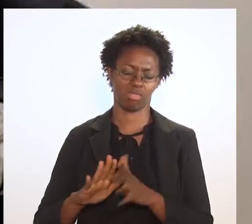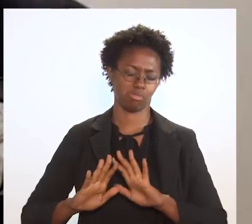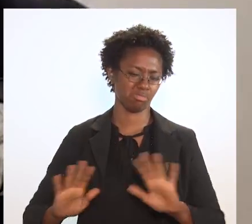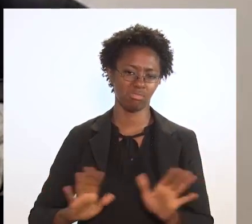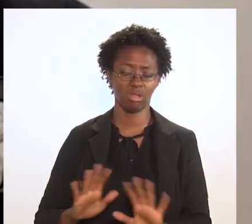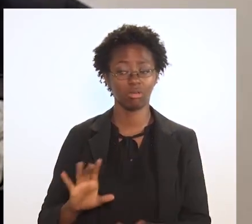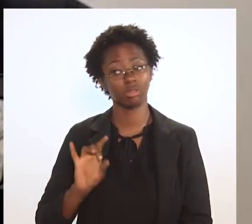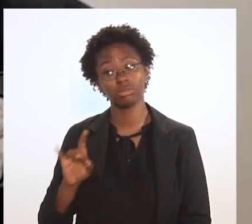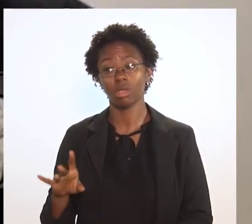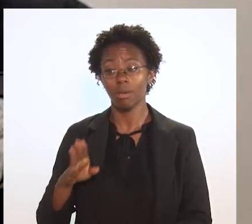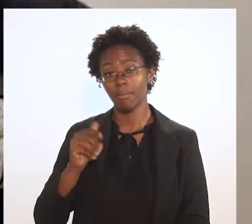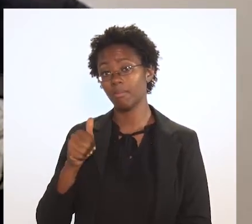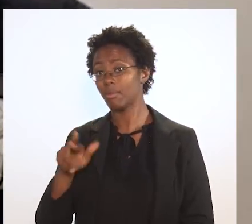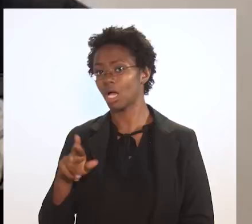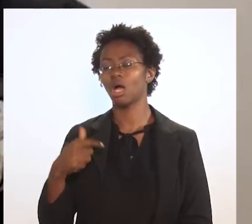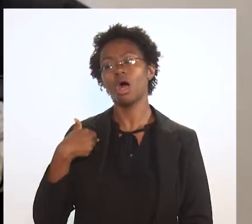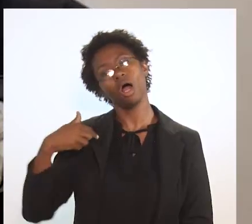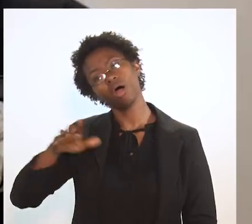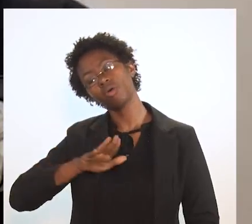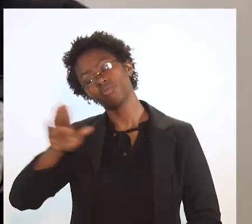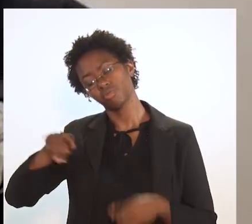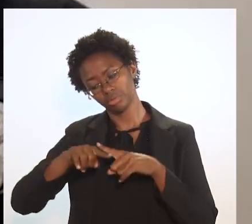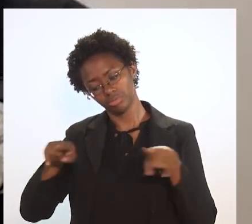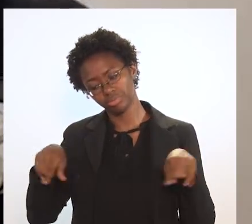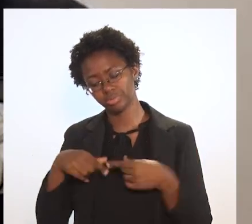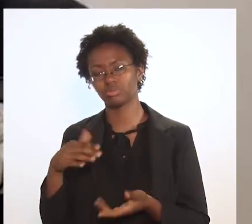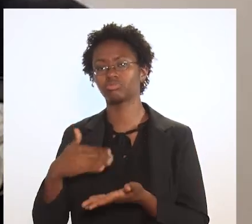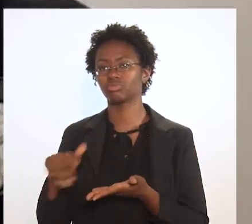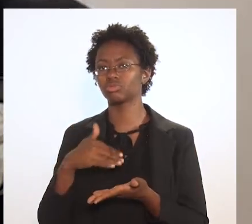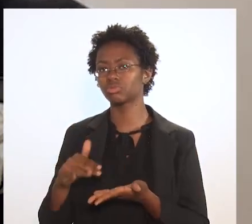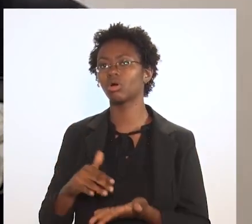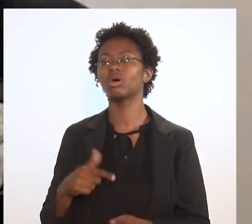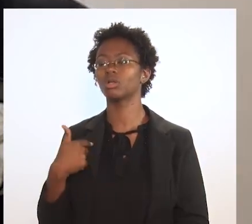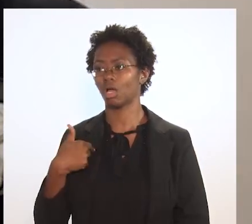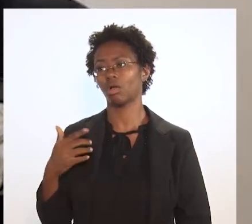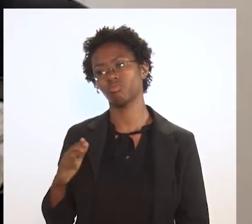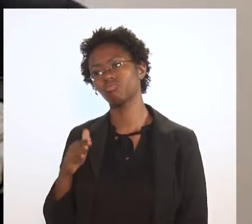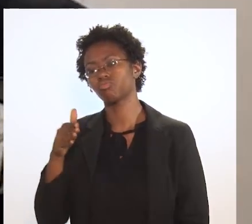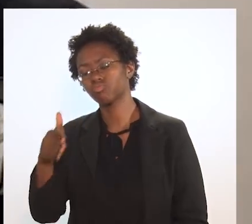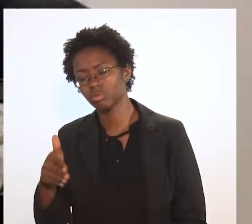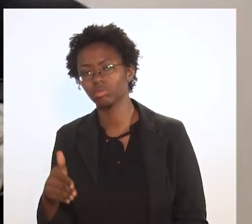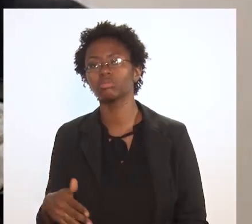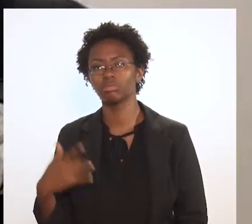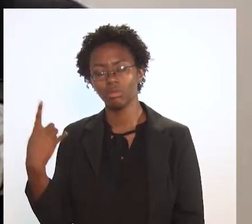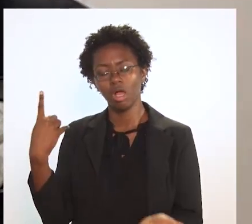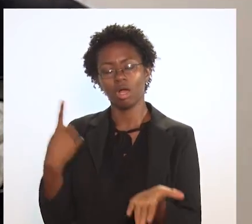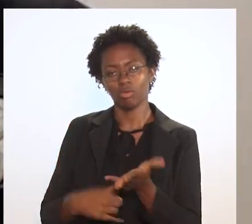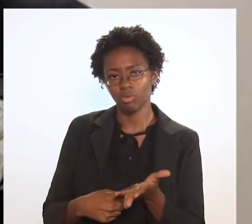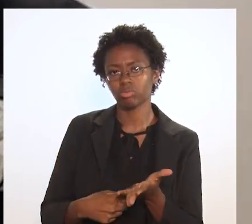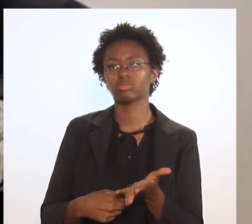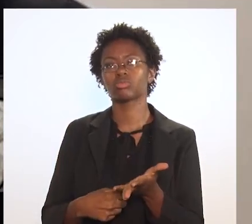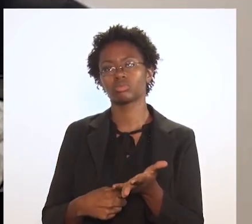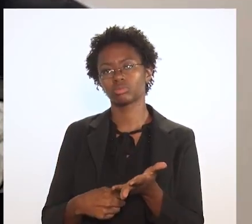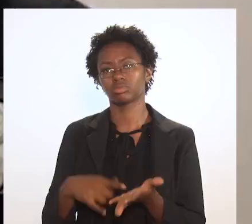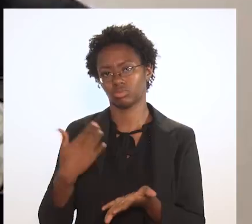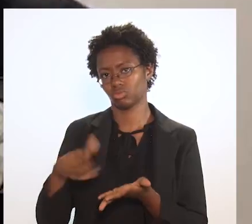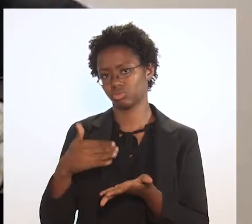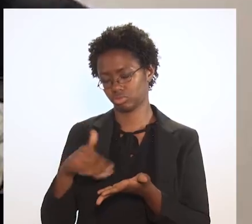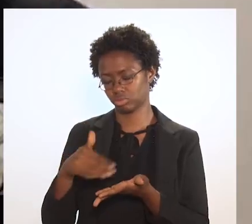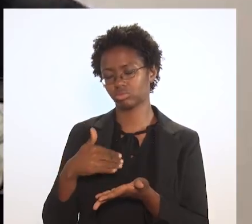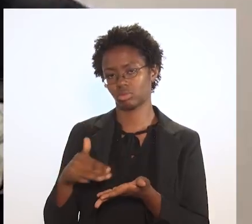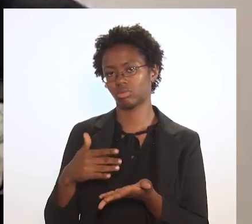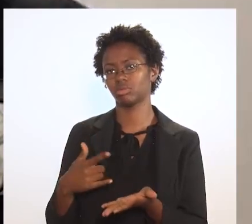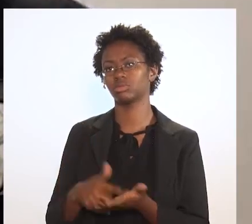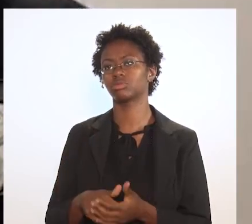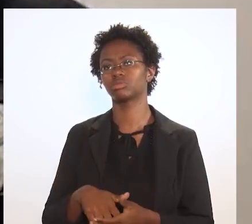o vinil. E aí eu fui no escritório, o Anésio me apresentou ao Paulo Tenente, ele marcou